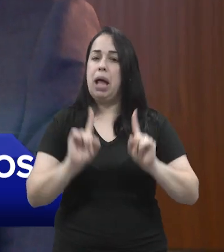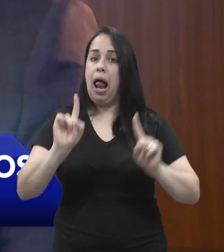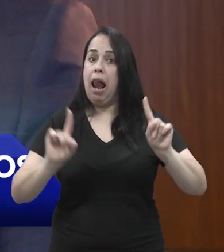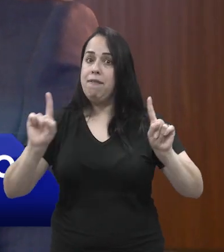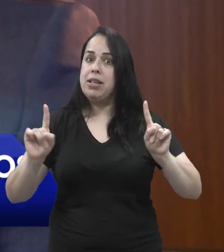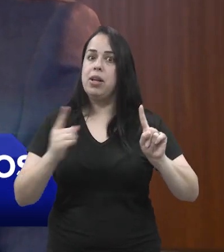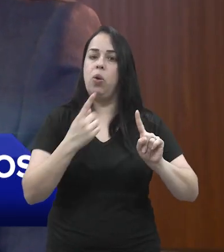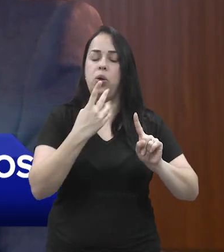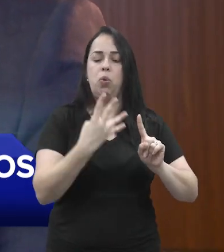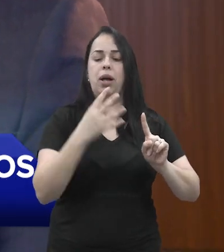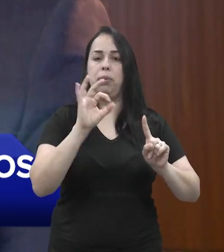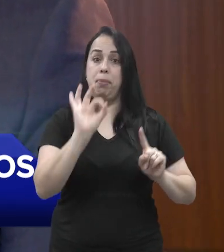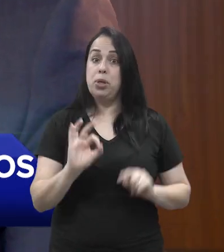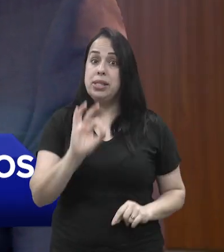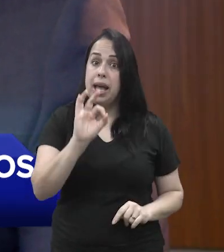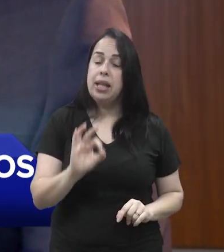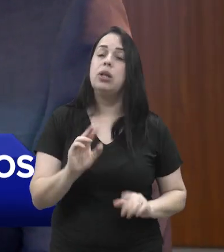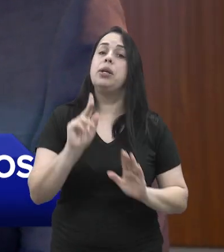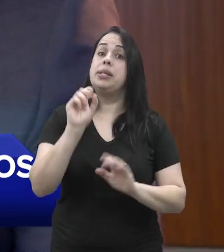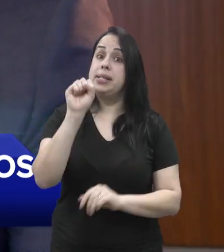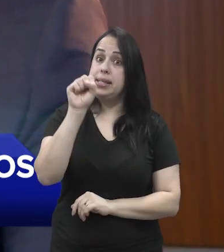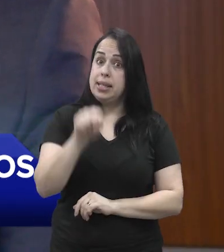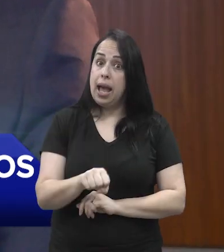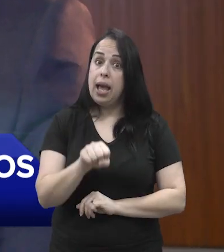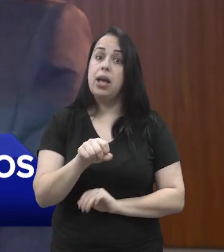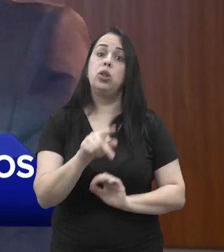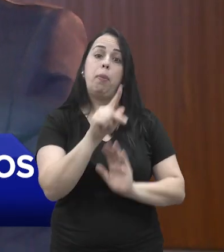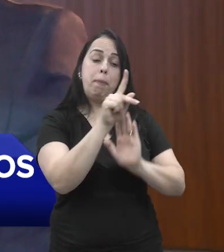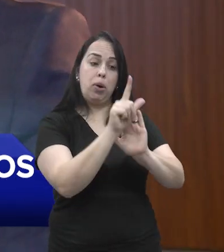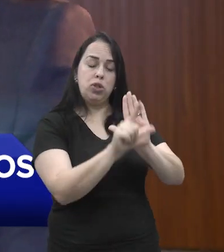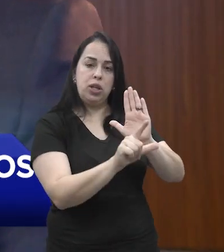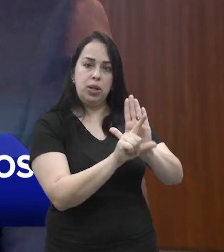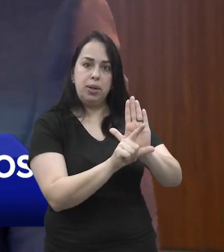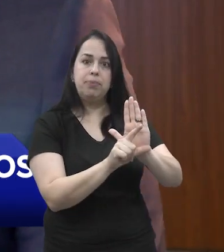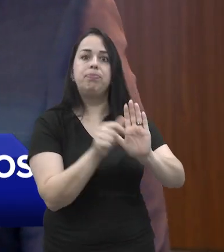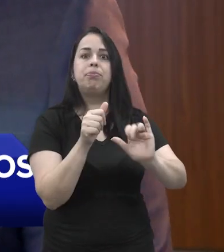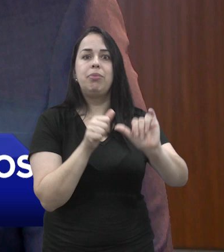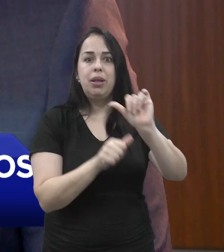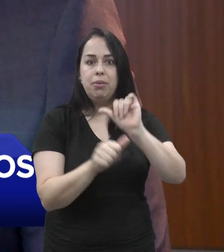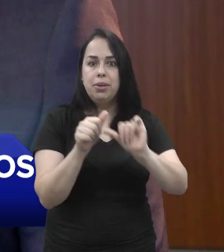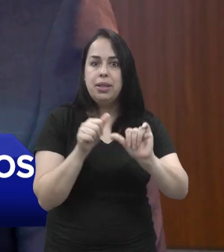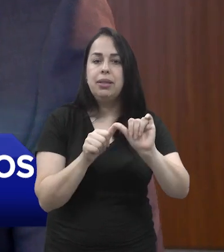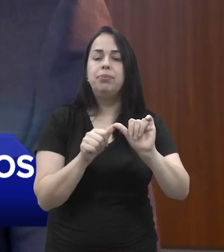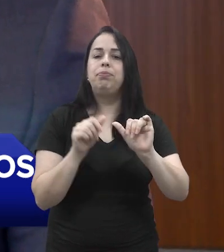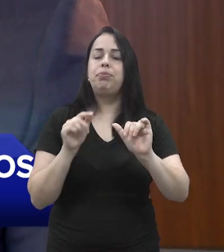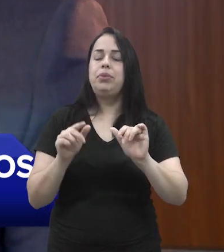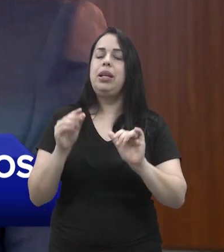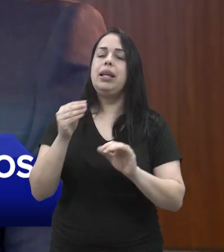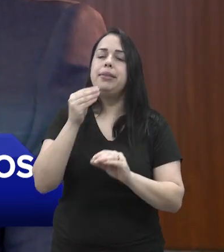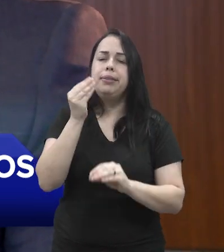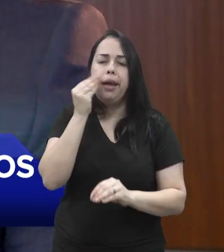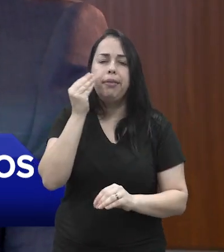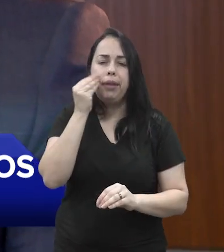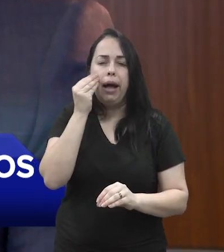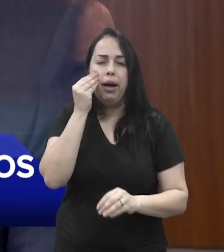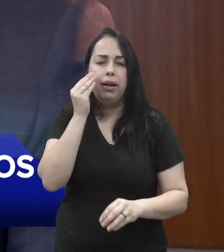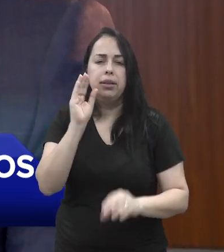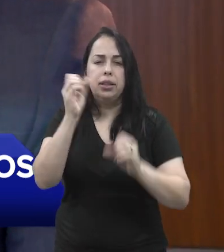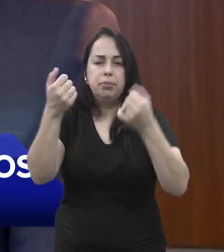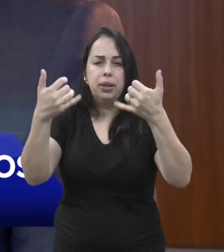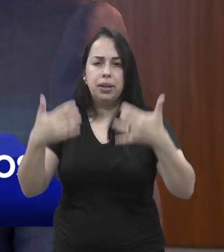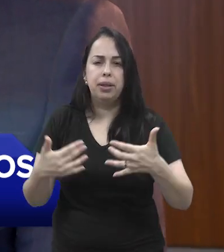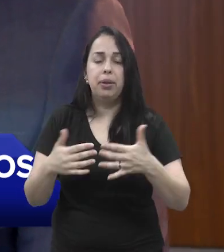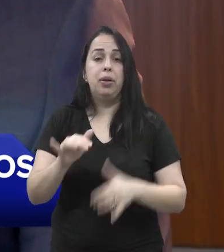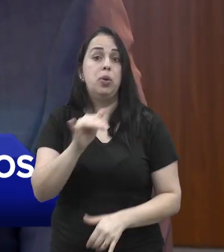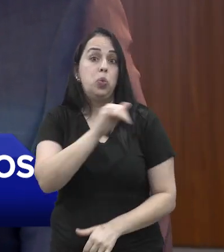é de 4%. E há projetos, sim, que haja uma majoração nessa alíquota de forma progressiva. Eu vou dar